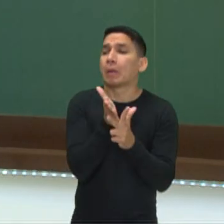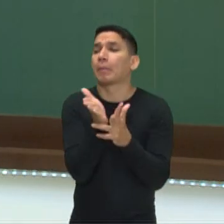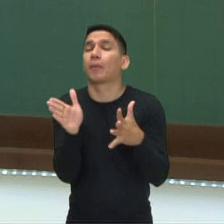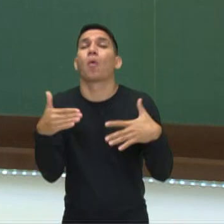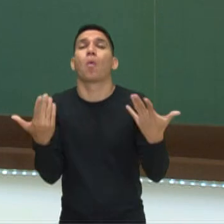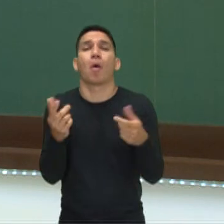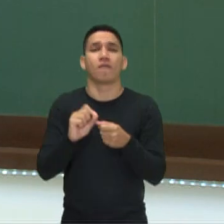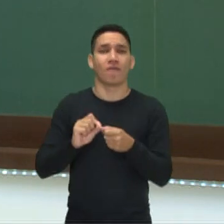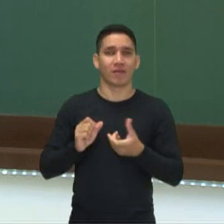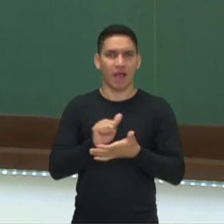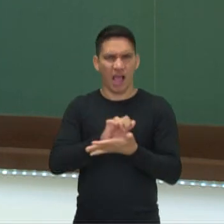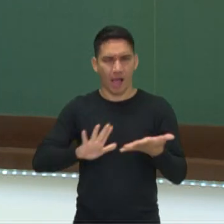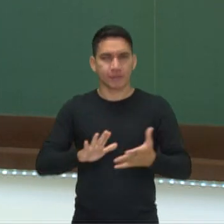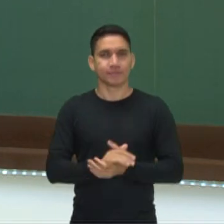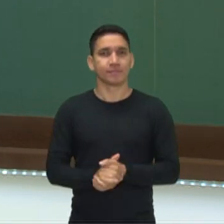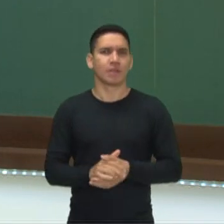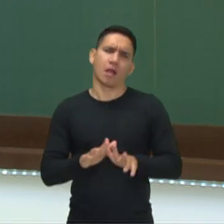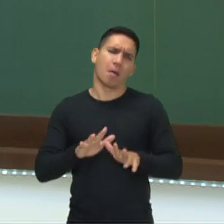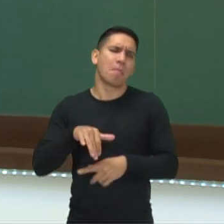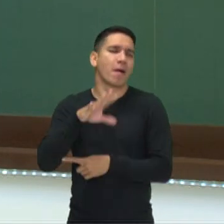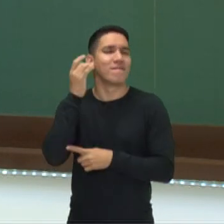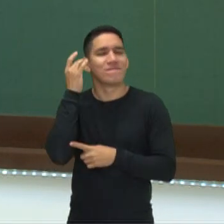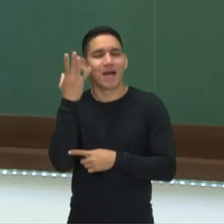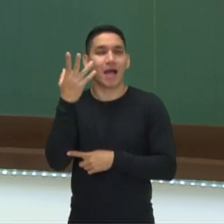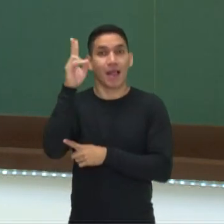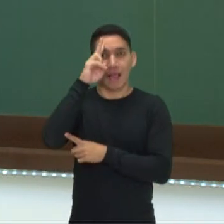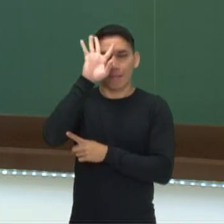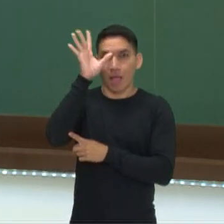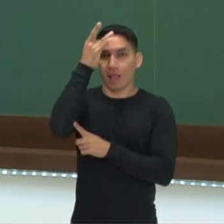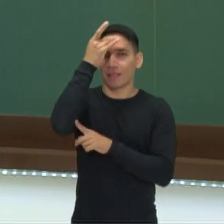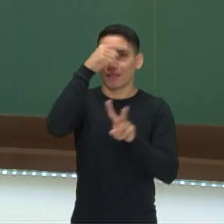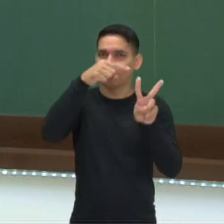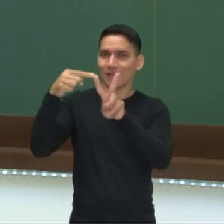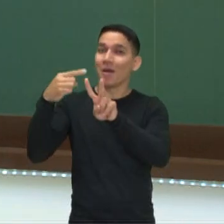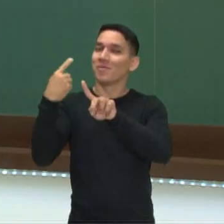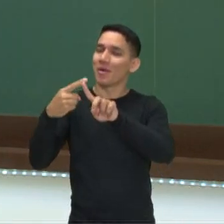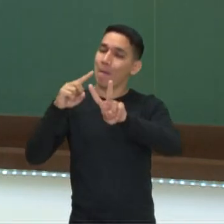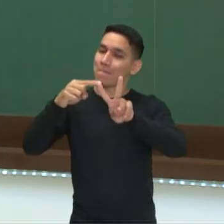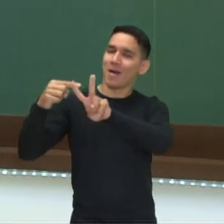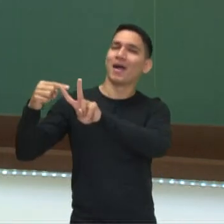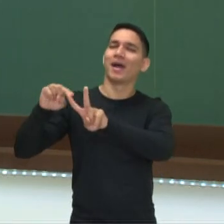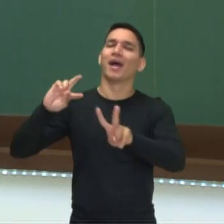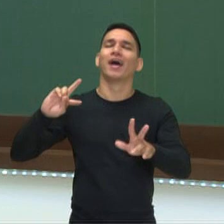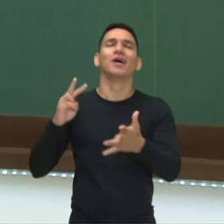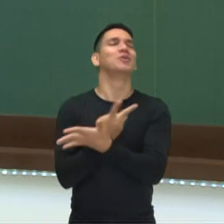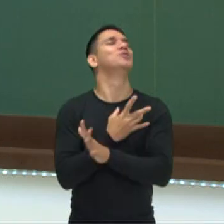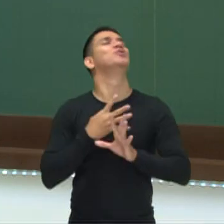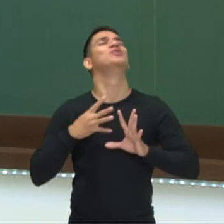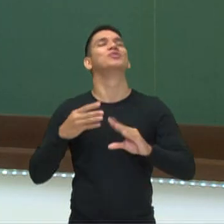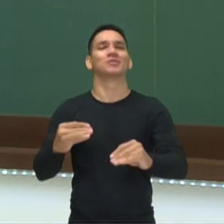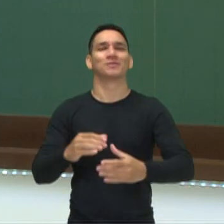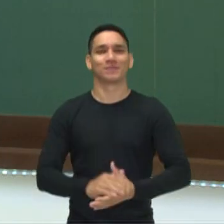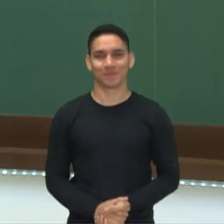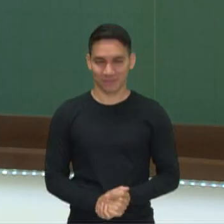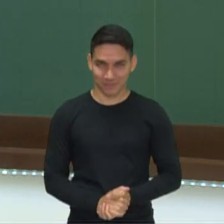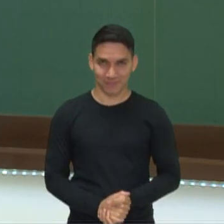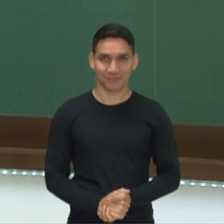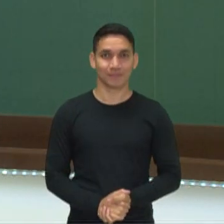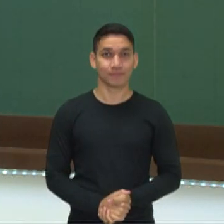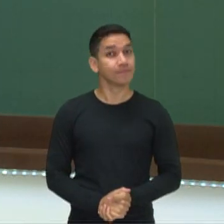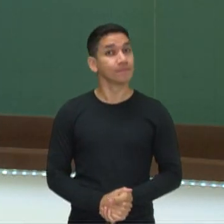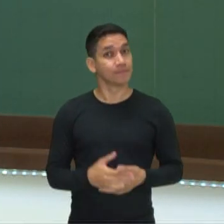resolver. Fica mais tranquilo quando você lembra de Bhaskara, porque Bhaskara resolve tudo, ok? Então vamos